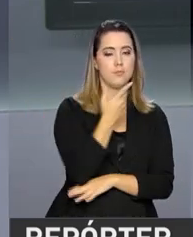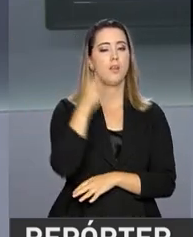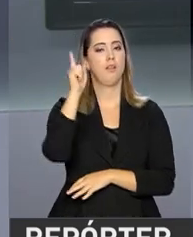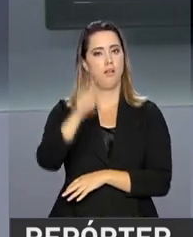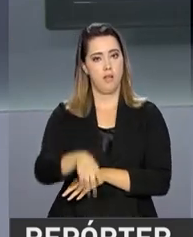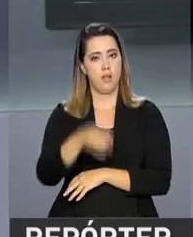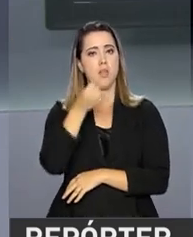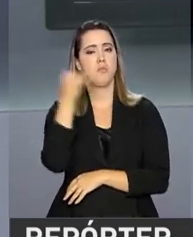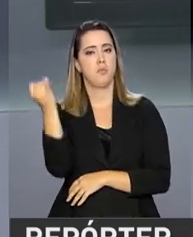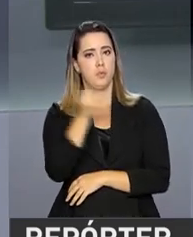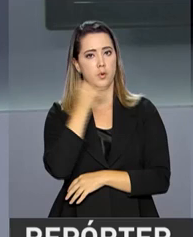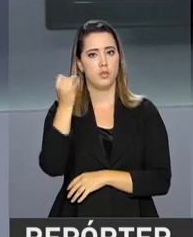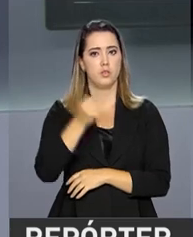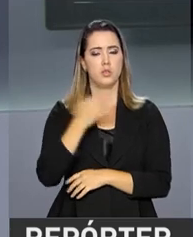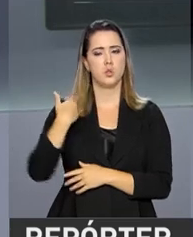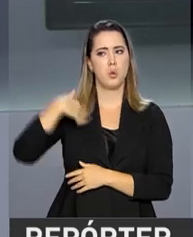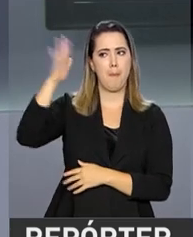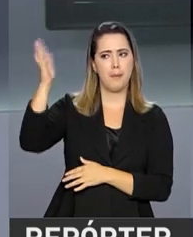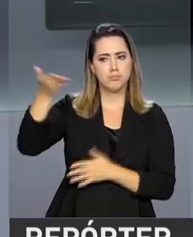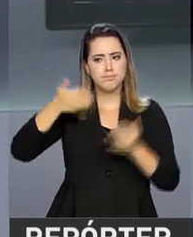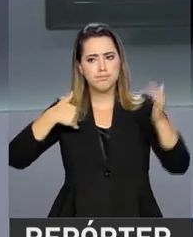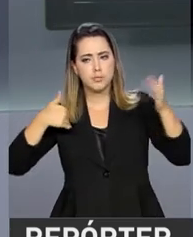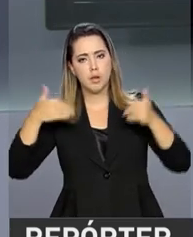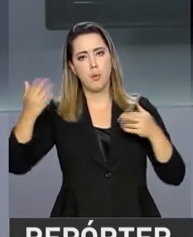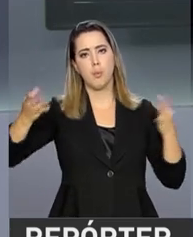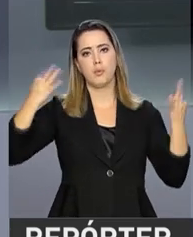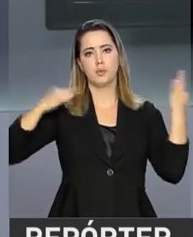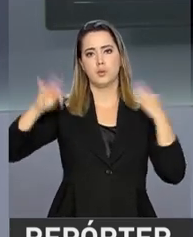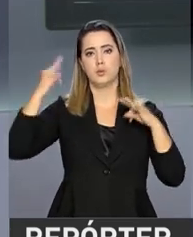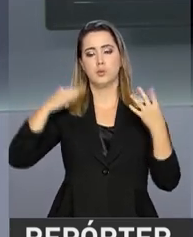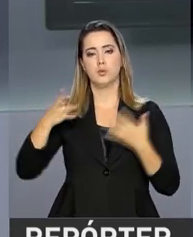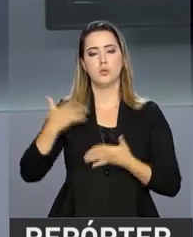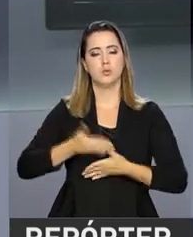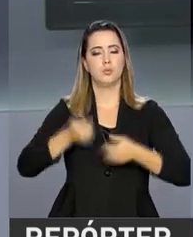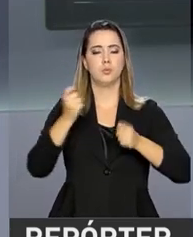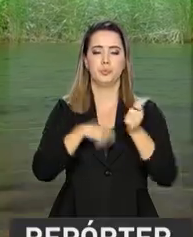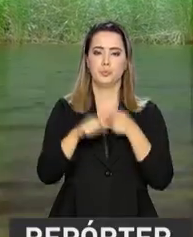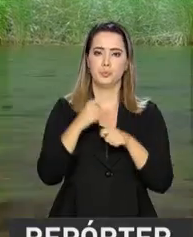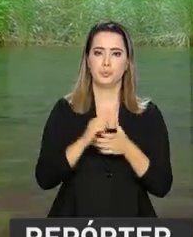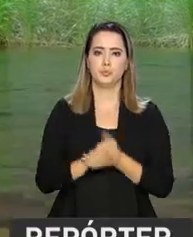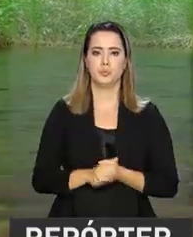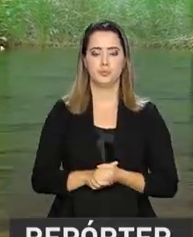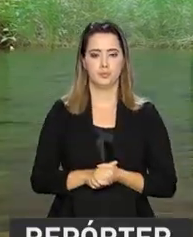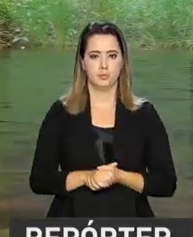do país, atrair mais visitantes e favorecer a economia brasileira.